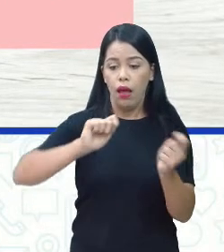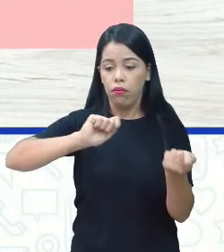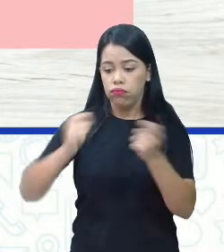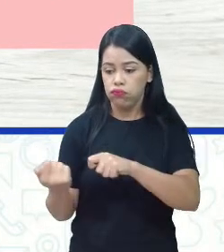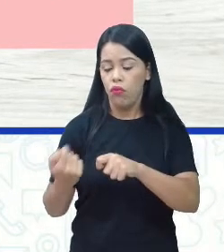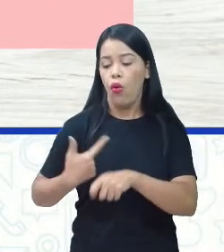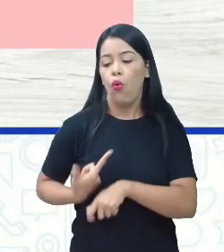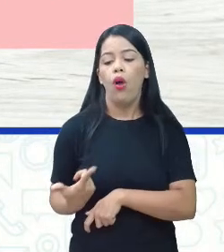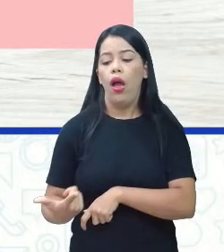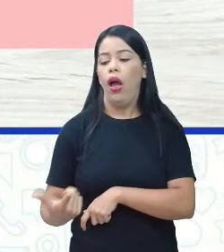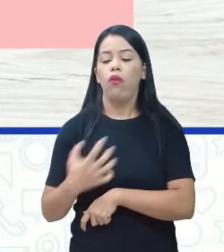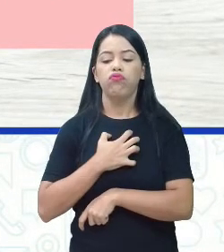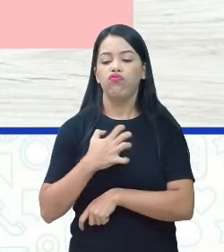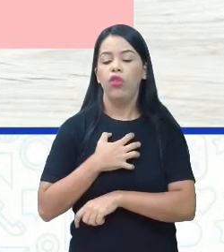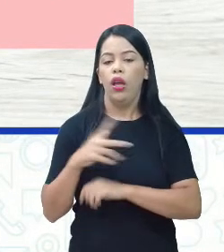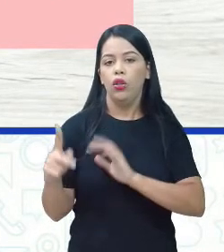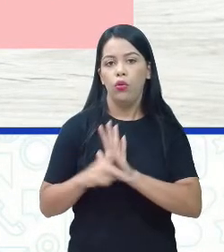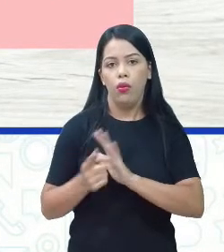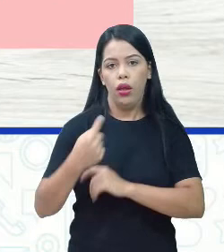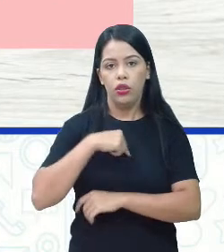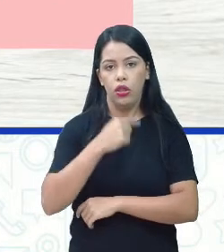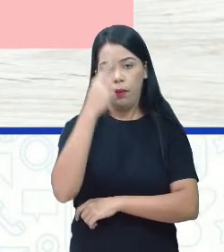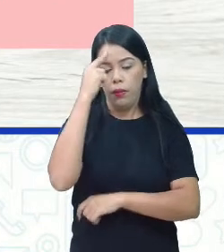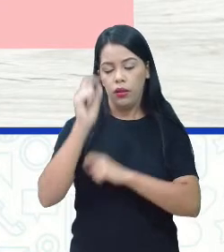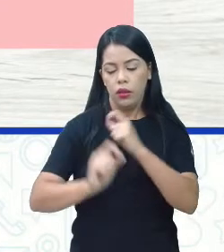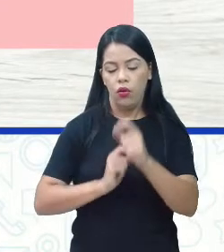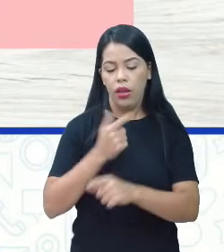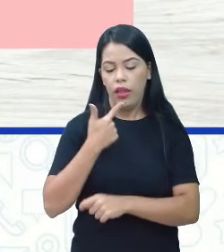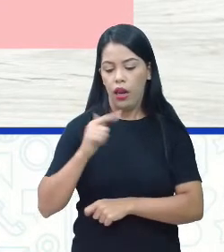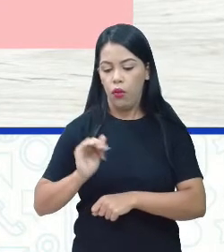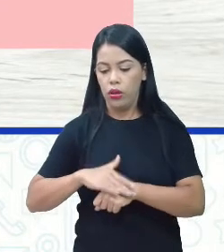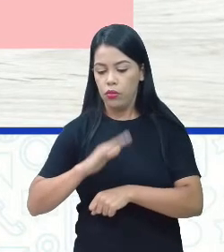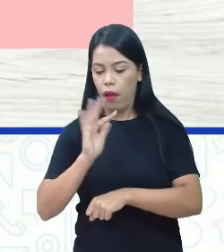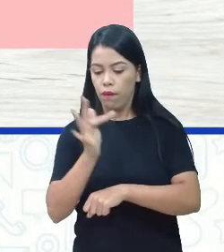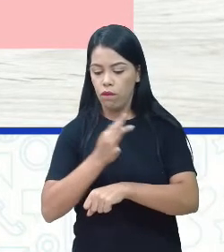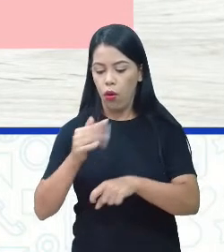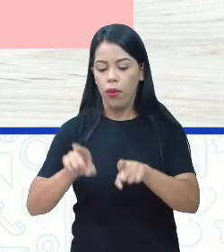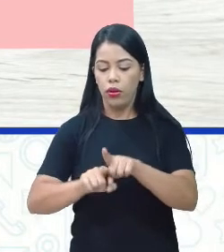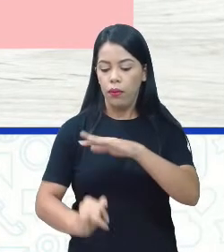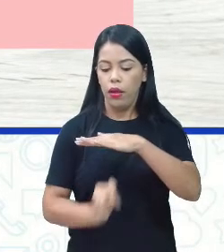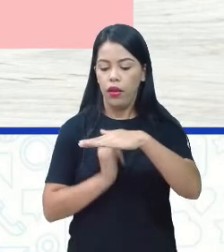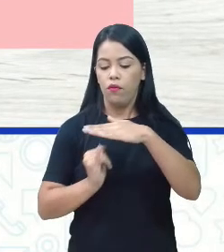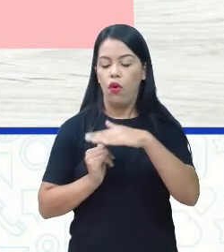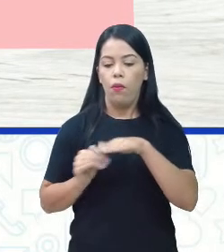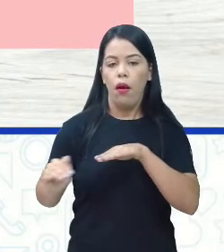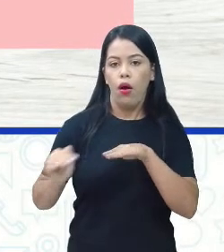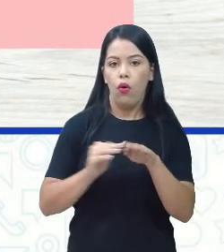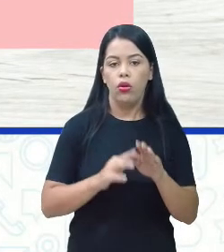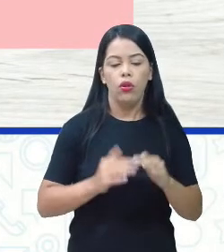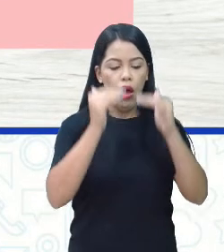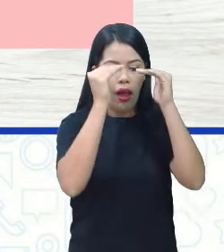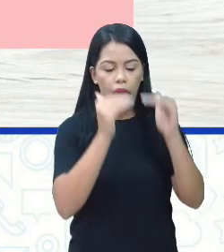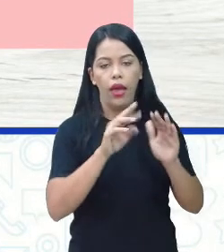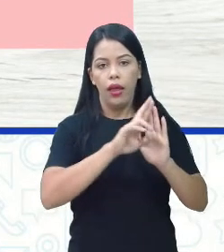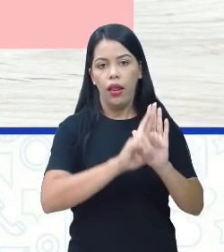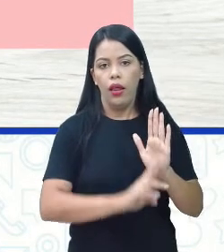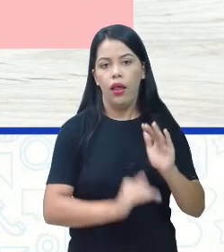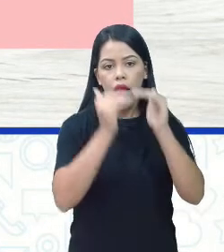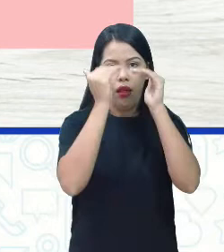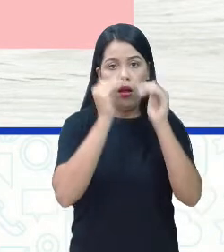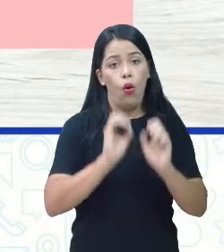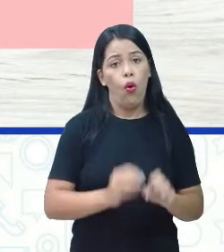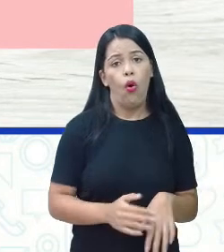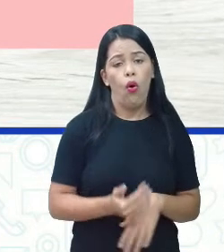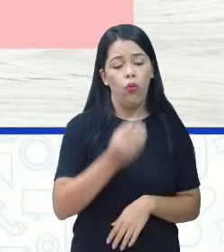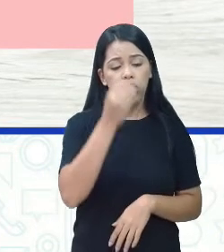mais formal e na linguagem mais informal. A adequação à norma padrão ou a despreocupação com seu